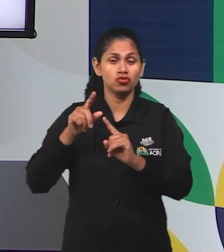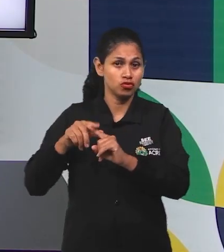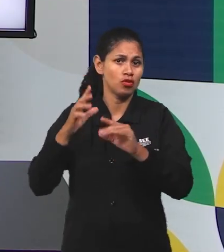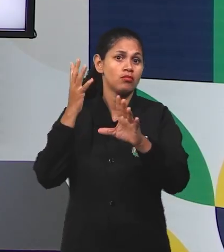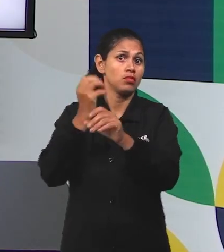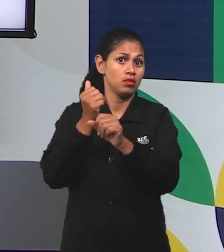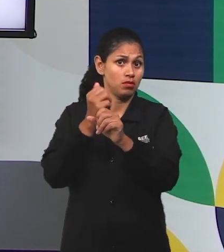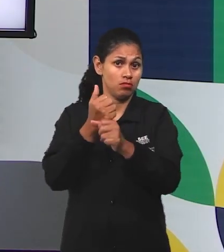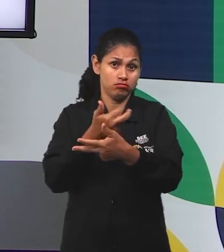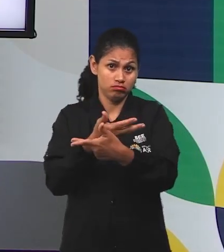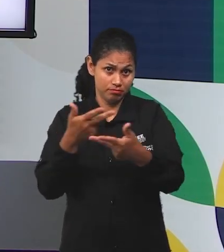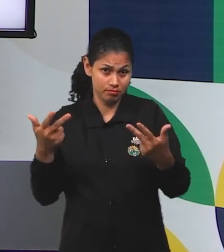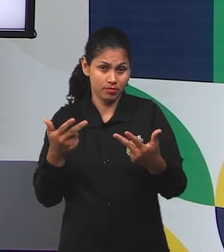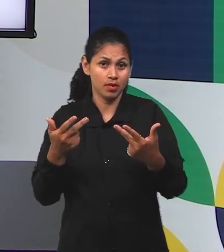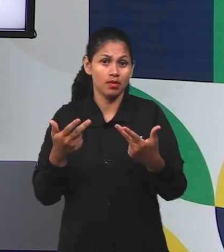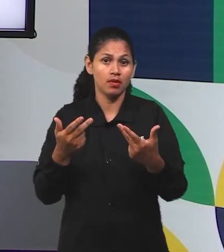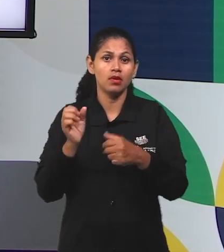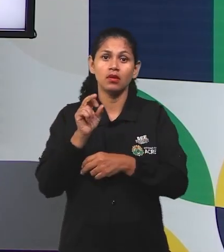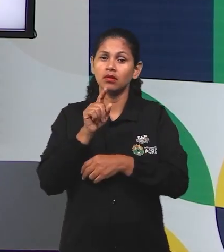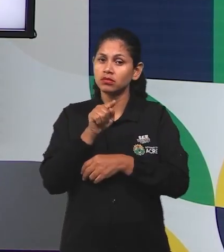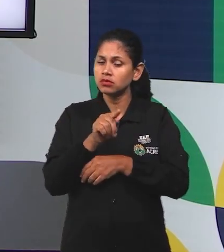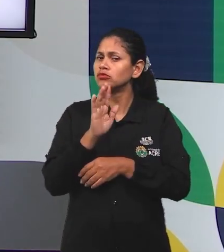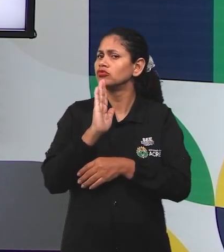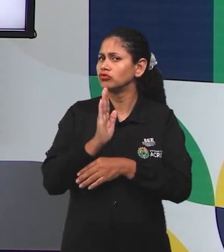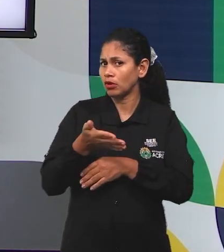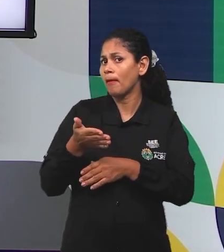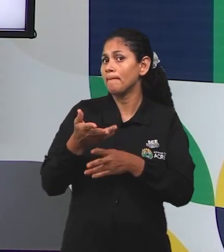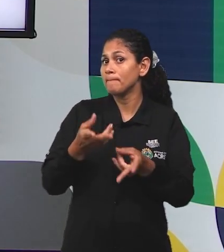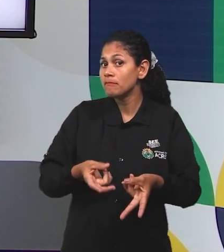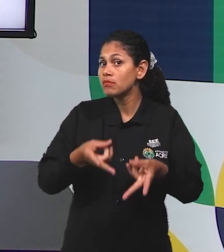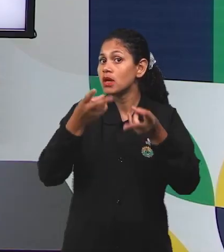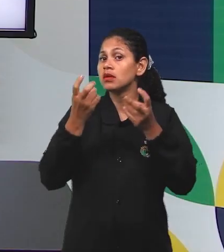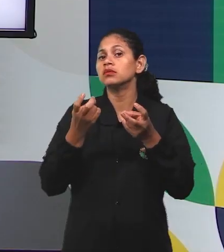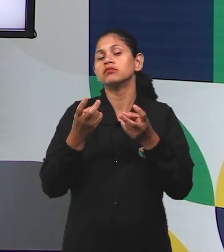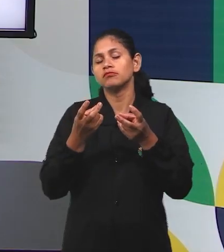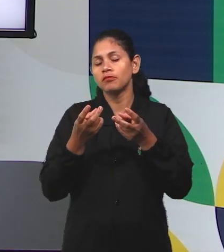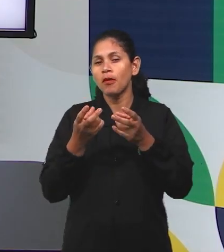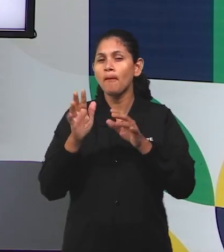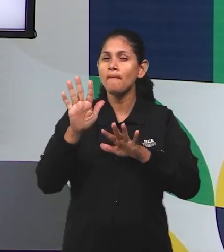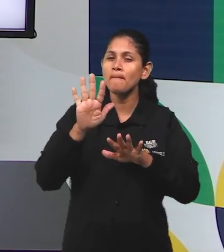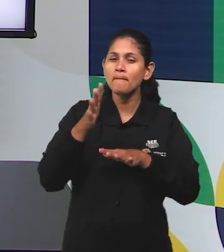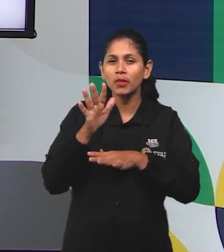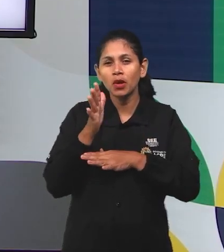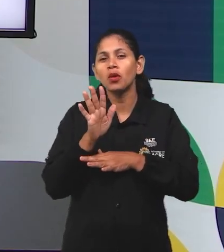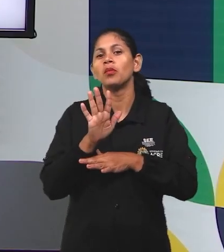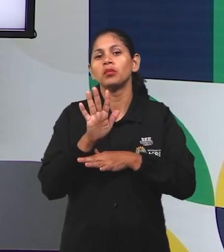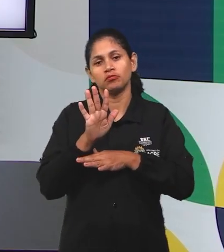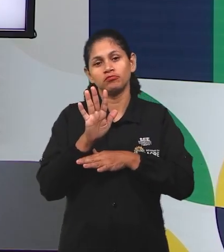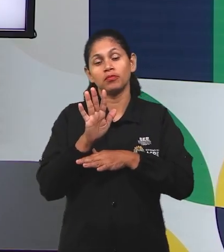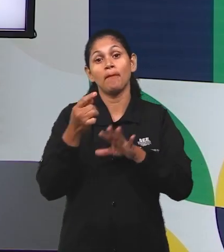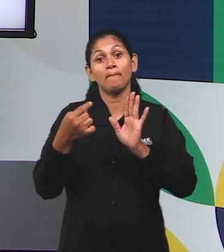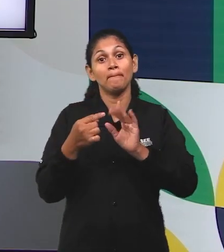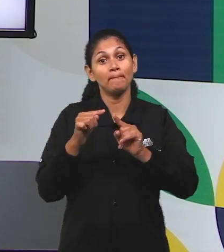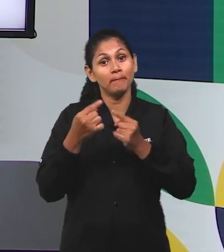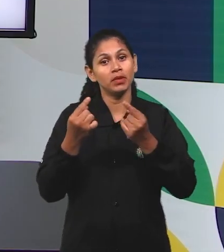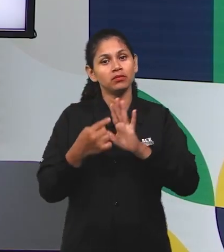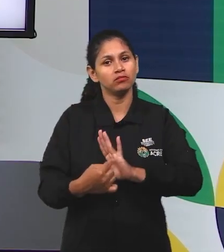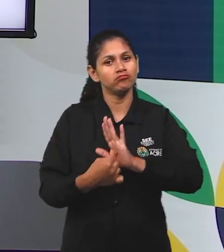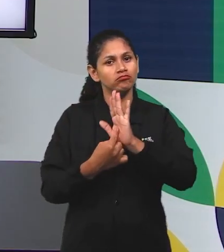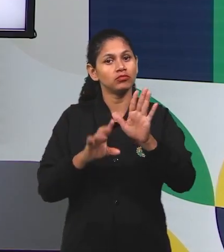viu, que já tem uma noção do que é grandeza. Mas eu quero mostrar a definição, o conceito de